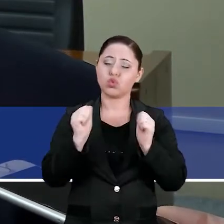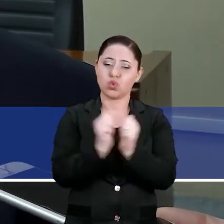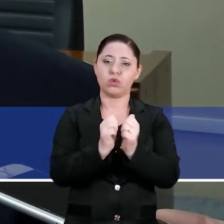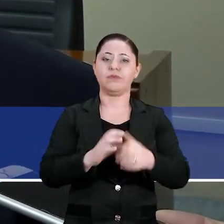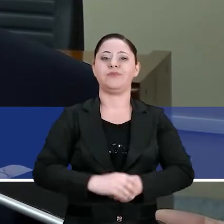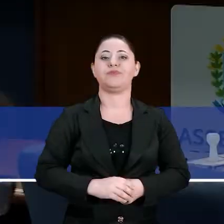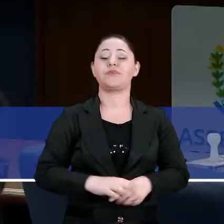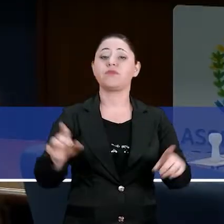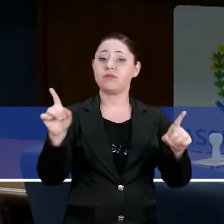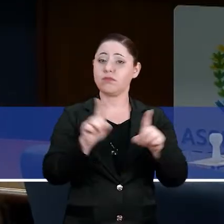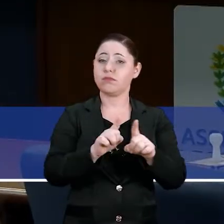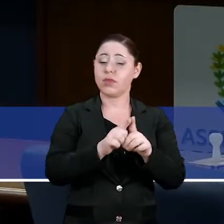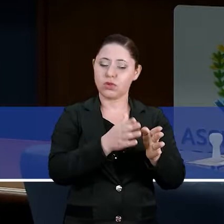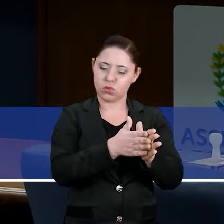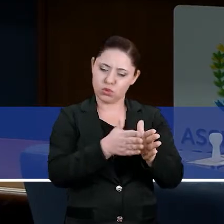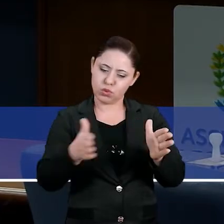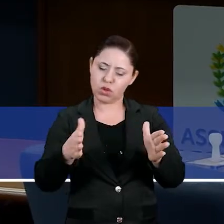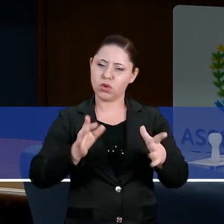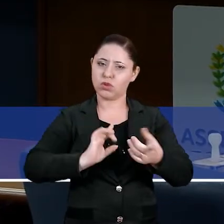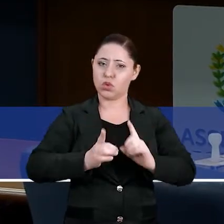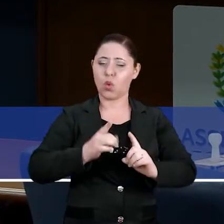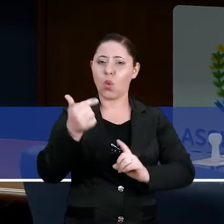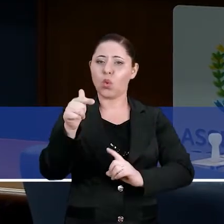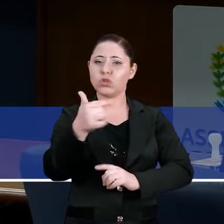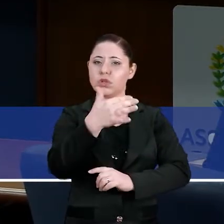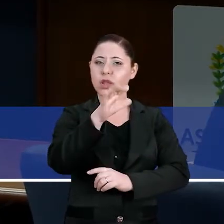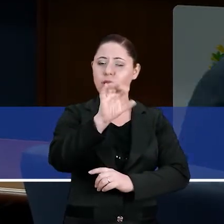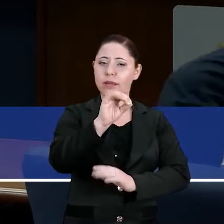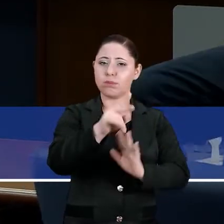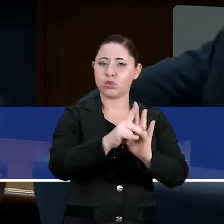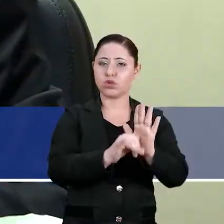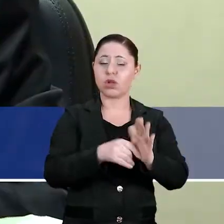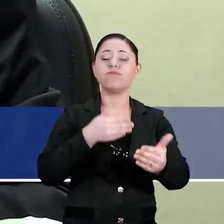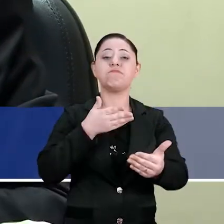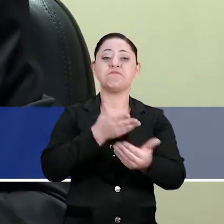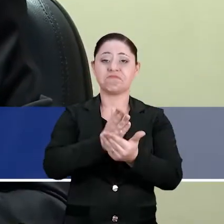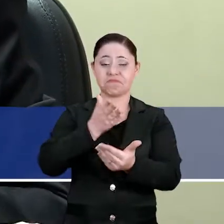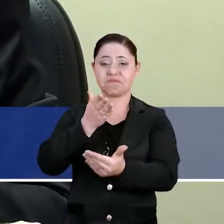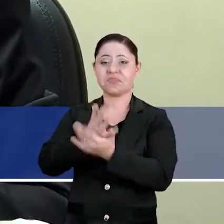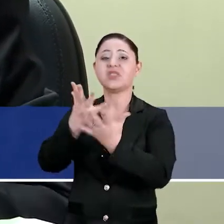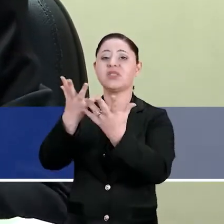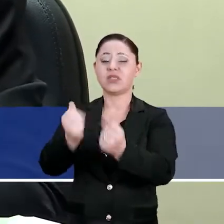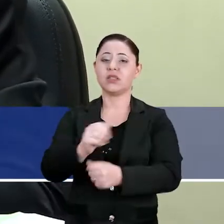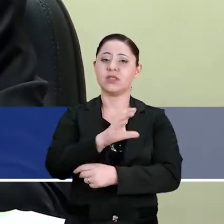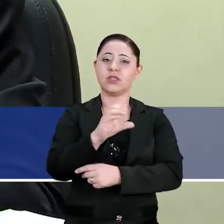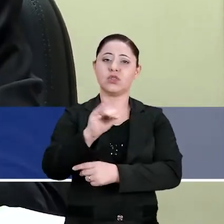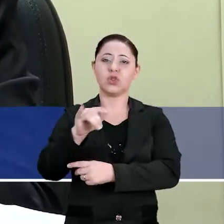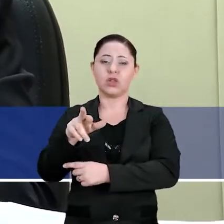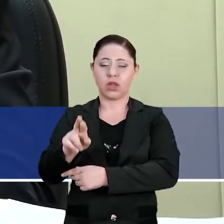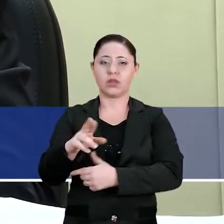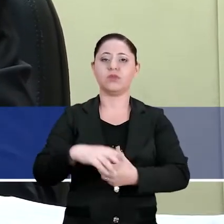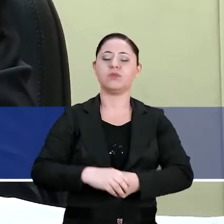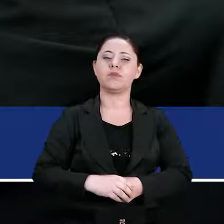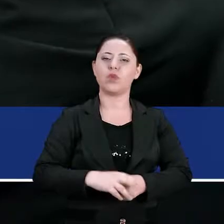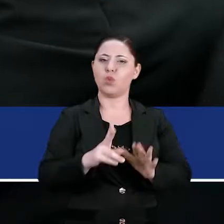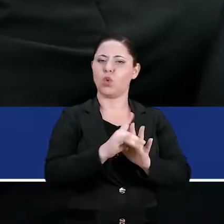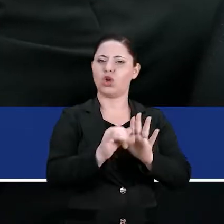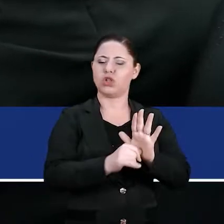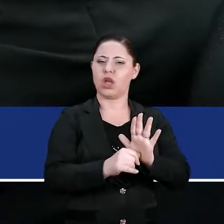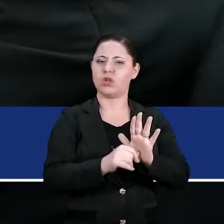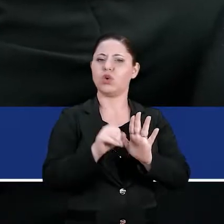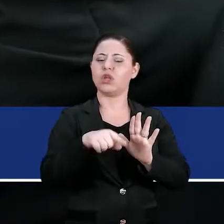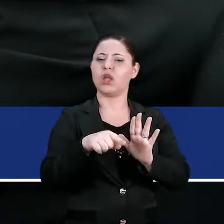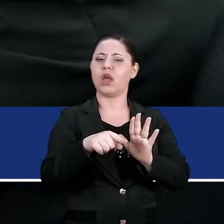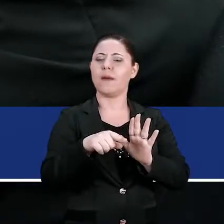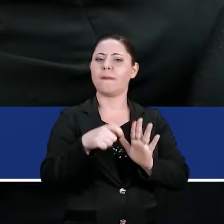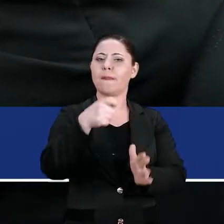nos acompanhou. Ainda durante a reunião, outros 10 projetos receberam parecer favorável da comissão, entre